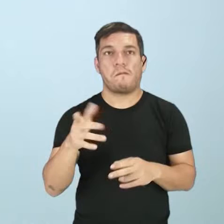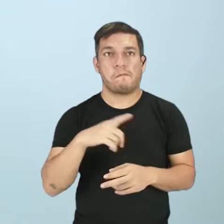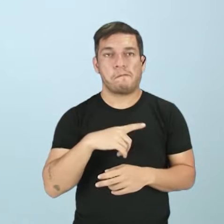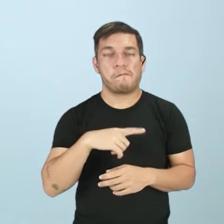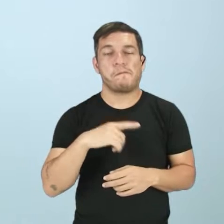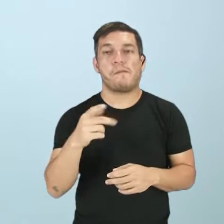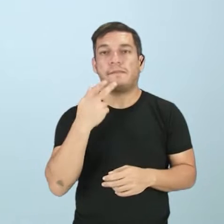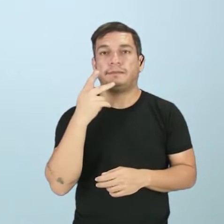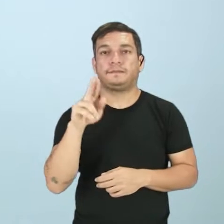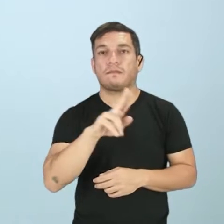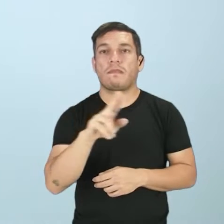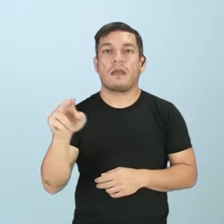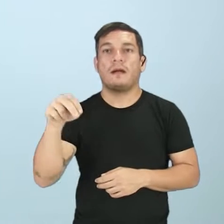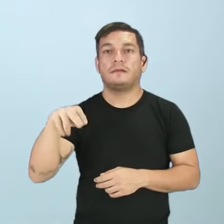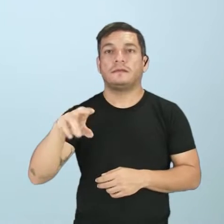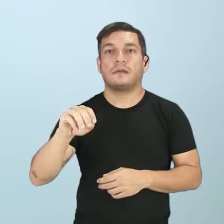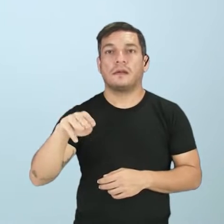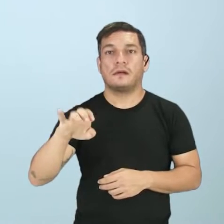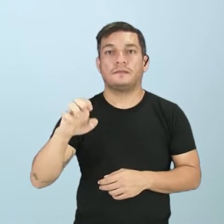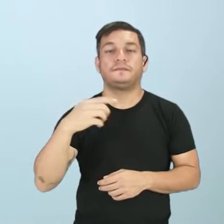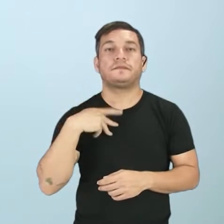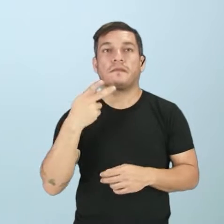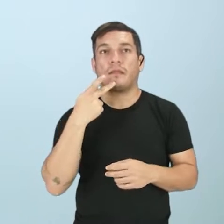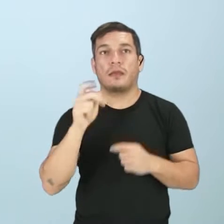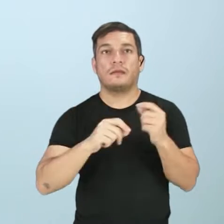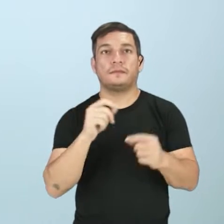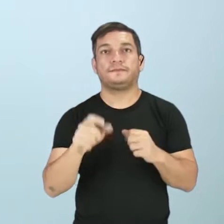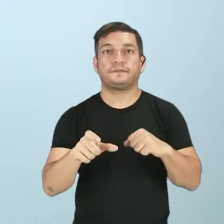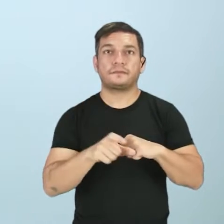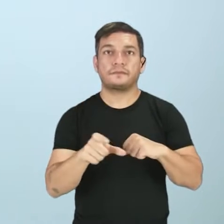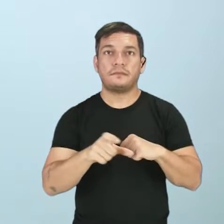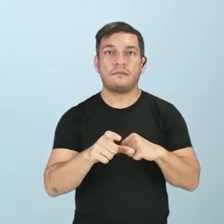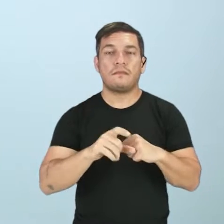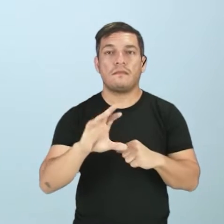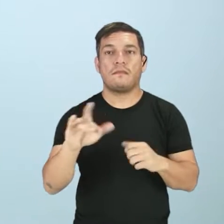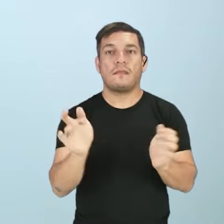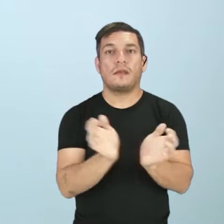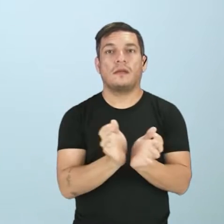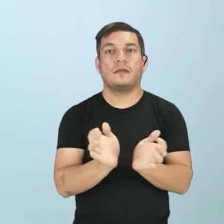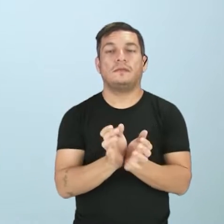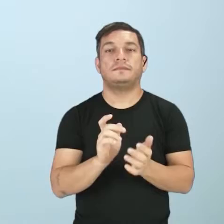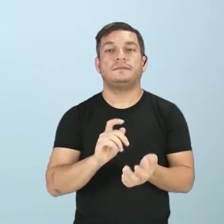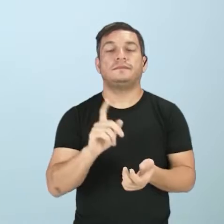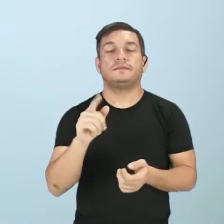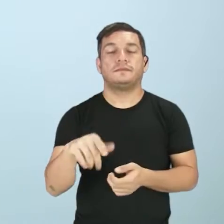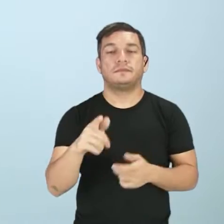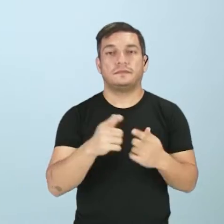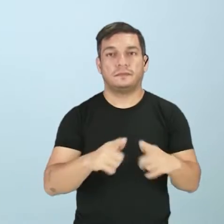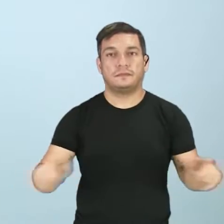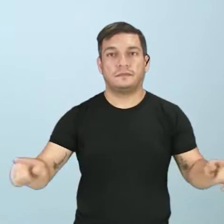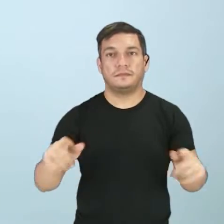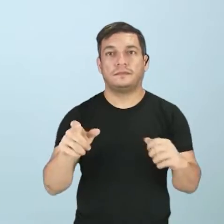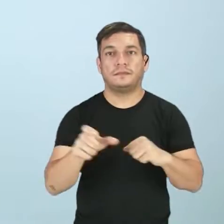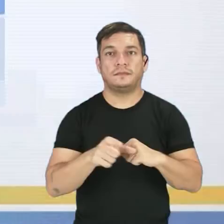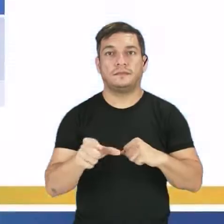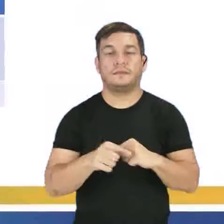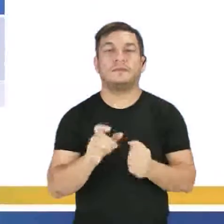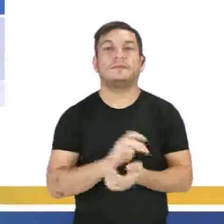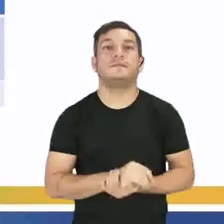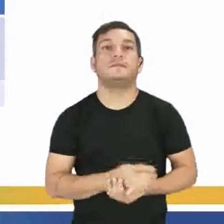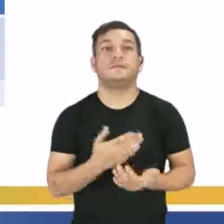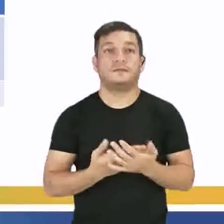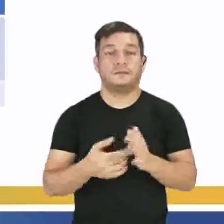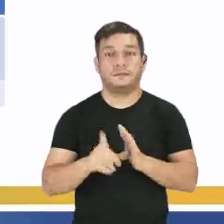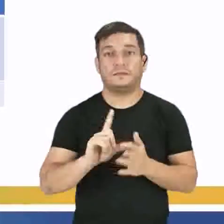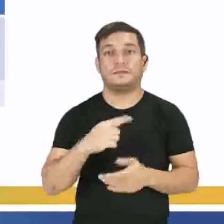se fala em nome, nós estamos falando de substantivo, da classe gramatical substantivo, certo? Nas aulas